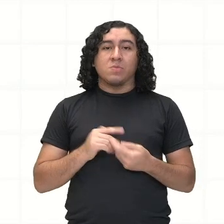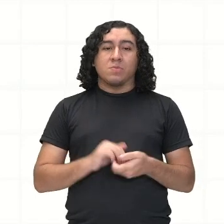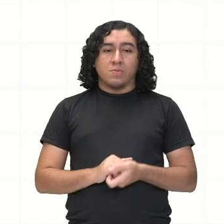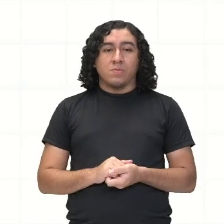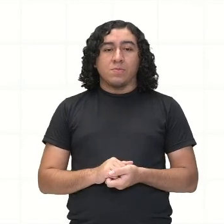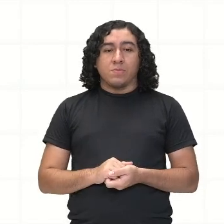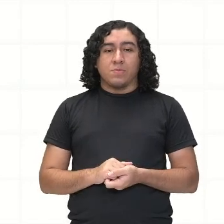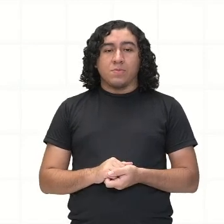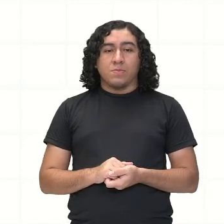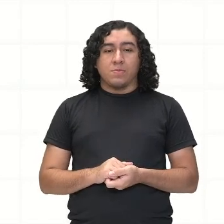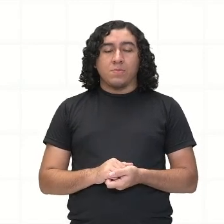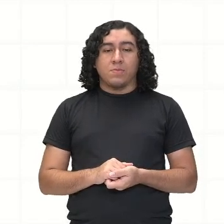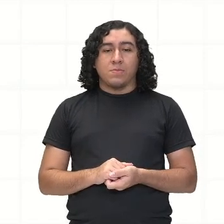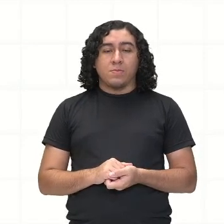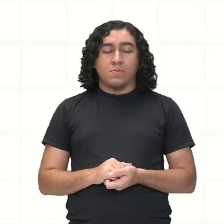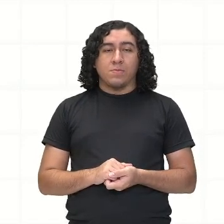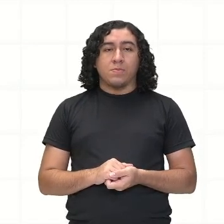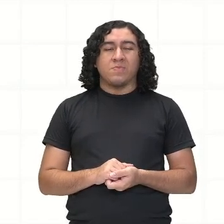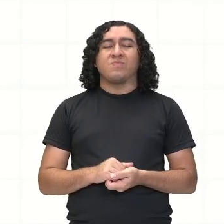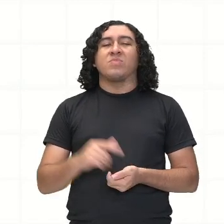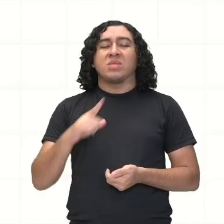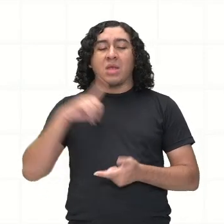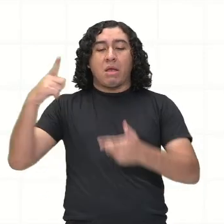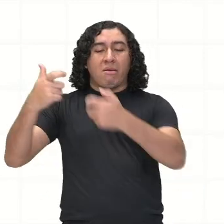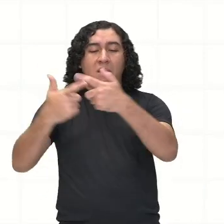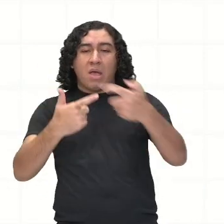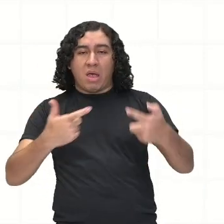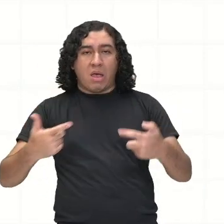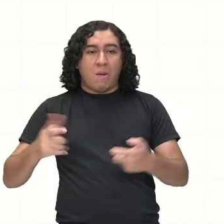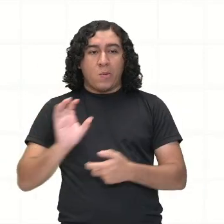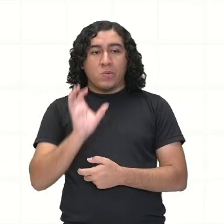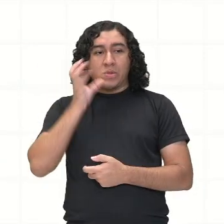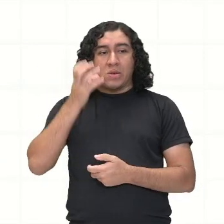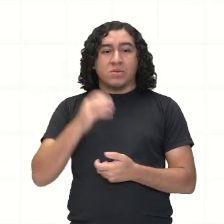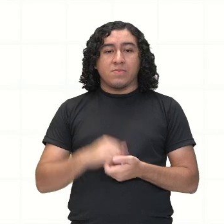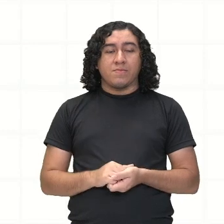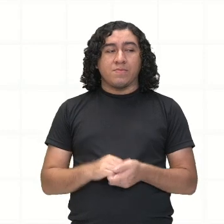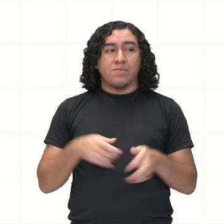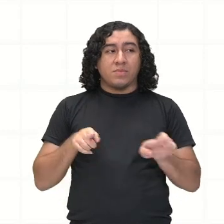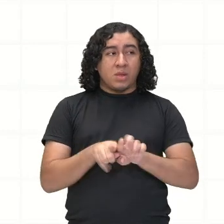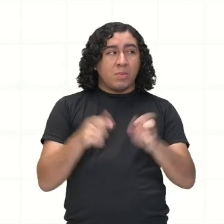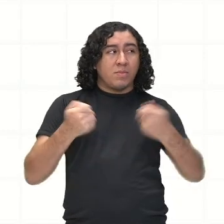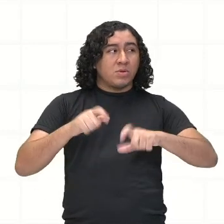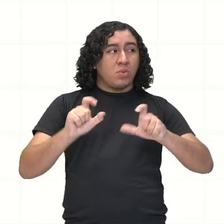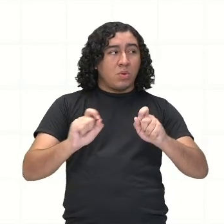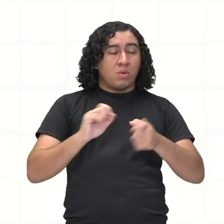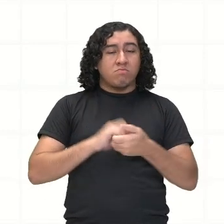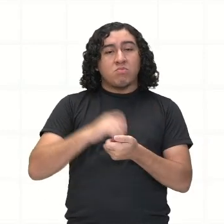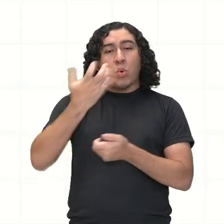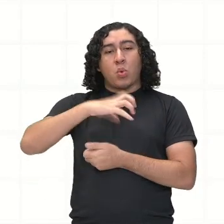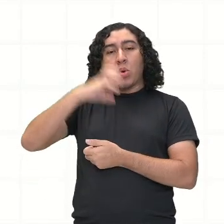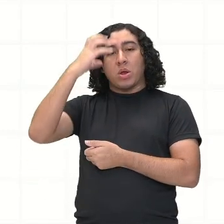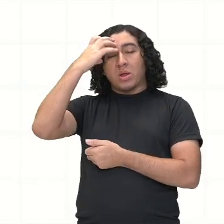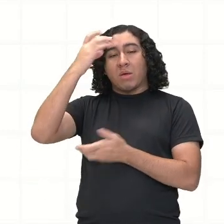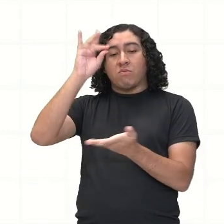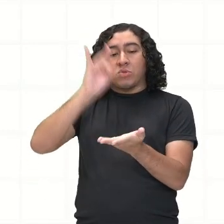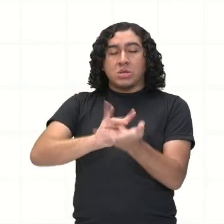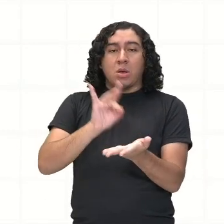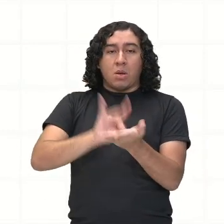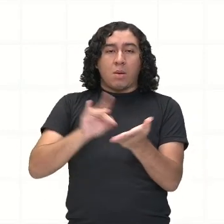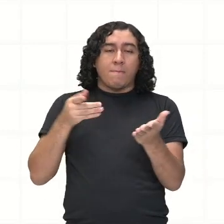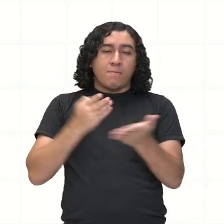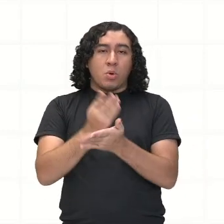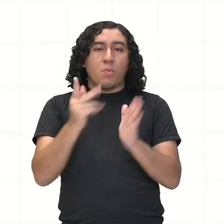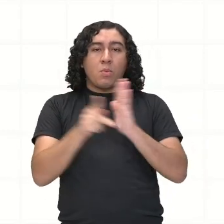si, eles vão gerar ali guerras entre si. A necessidade da monarquia para estabelecer a